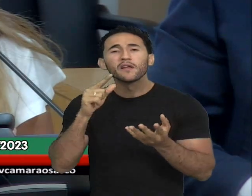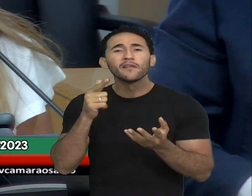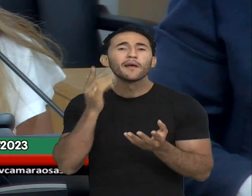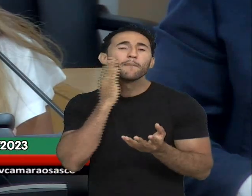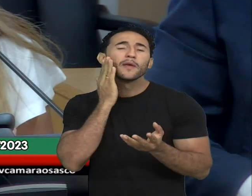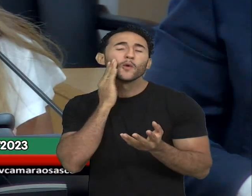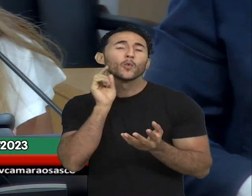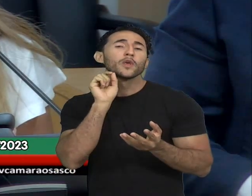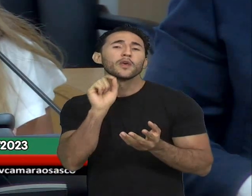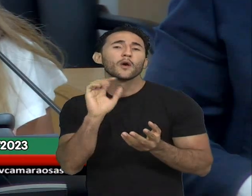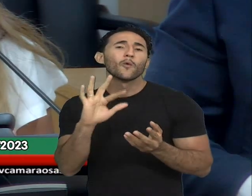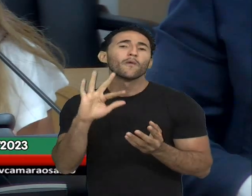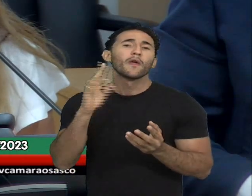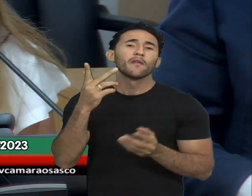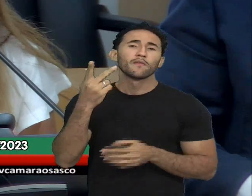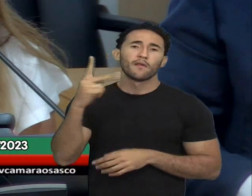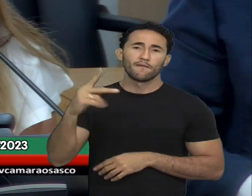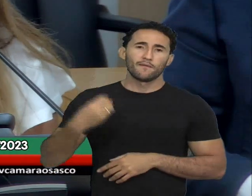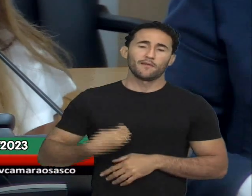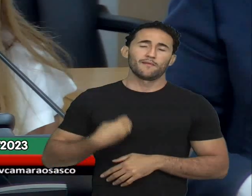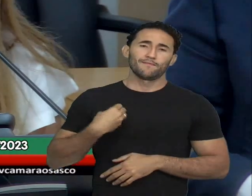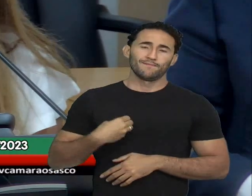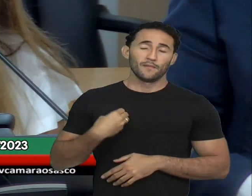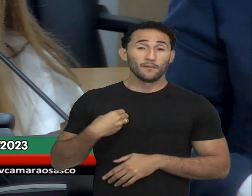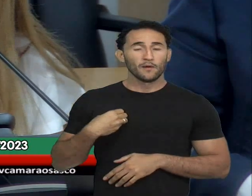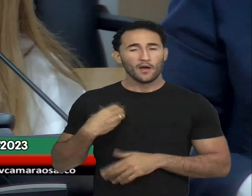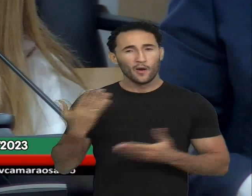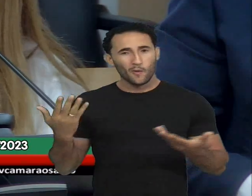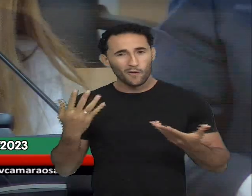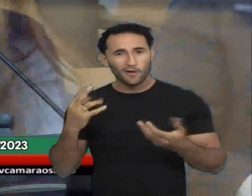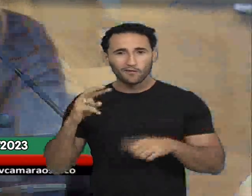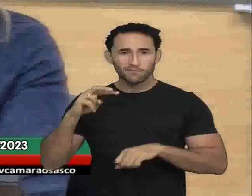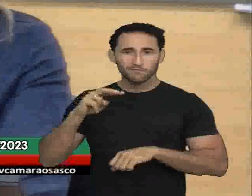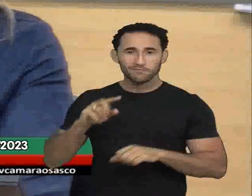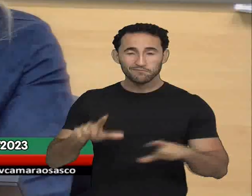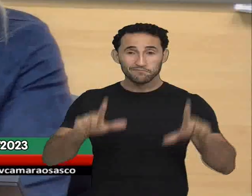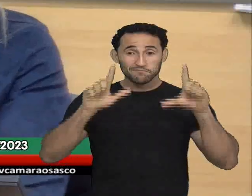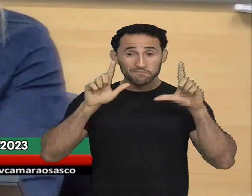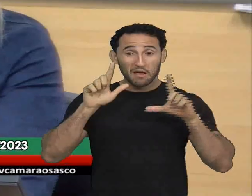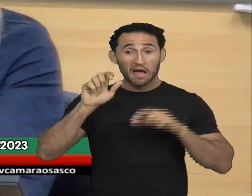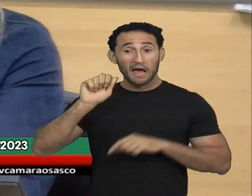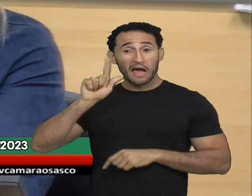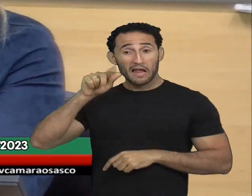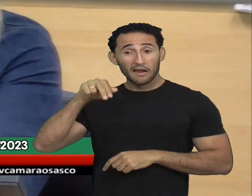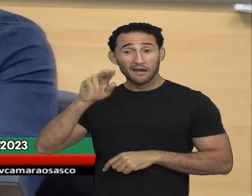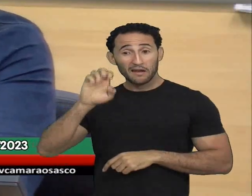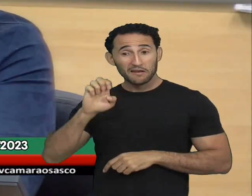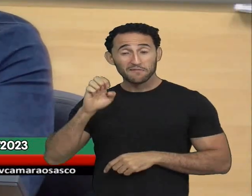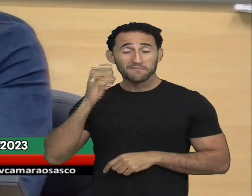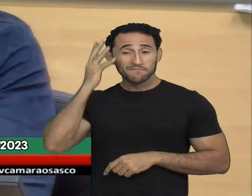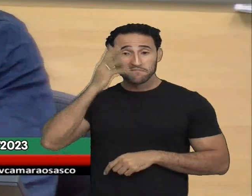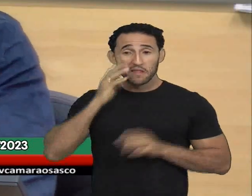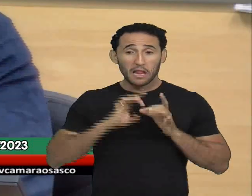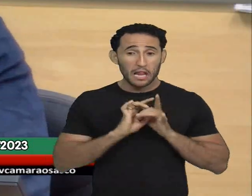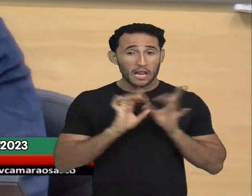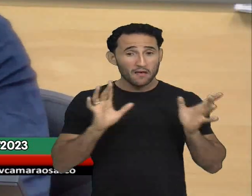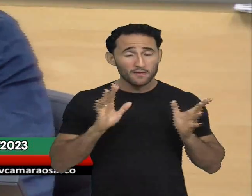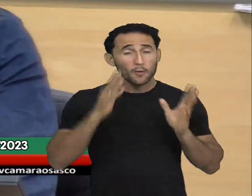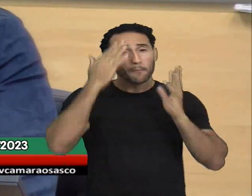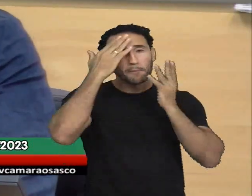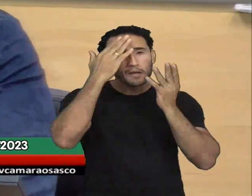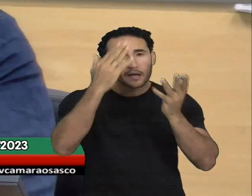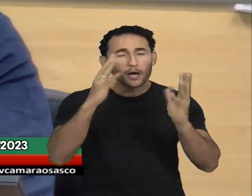entender o que está se passando com aquelas pessoas. Então, a palavra está com você, Aline. Obrigada, Lúcia. Eu quero agradecer também a todos,